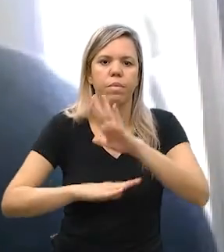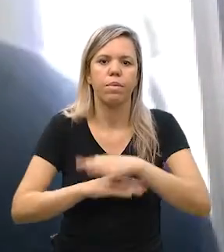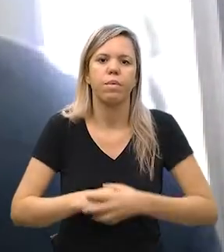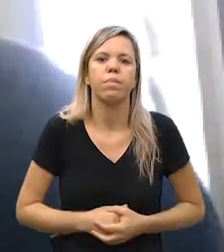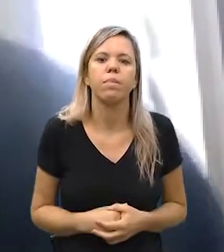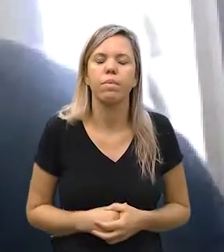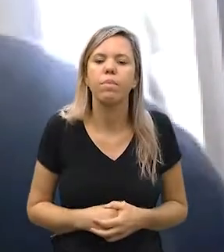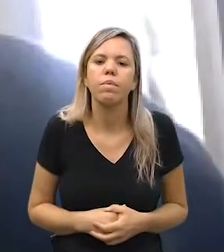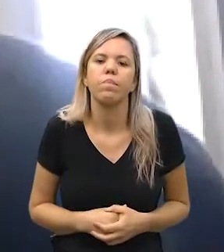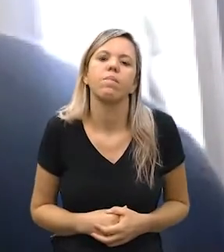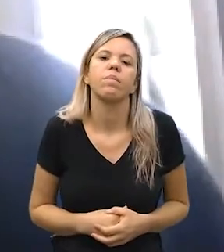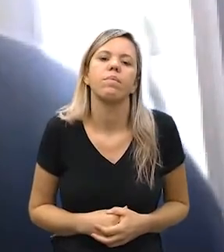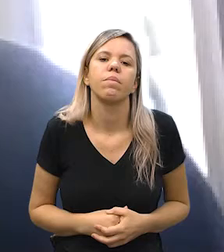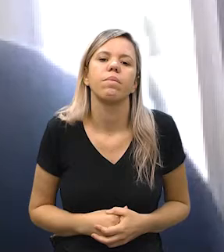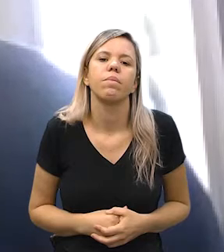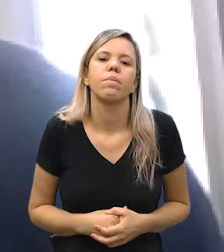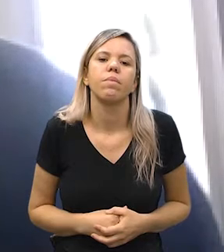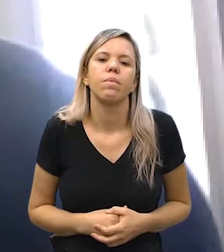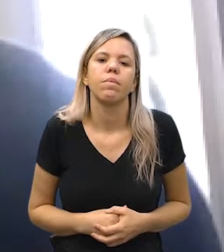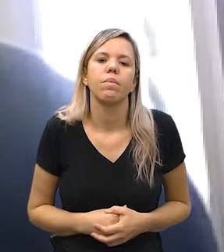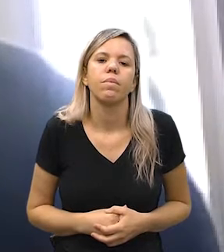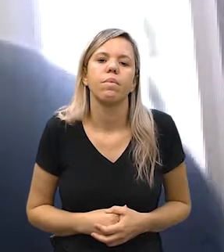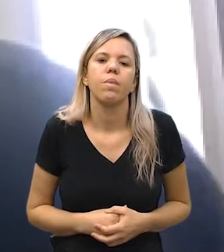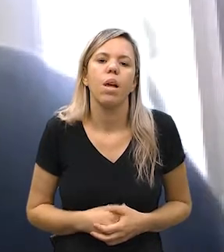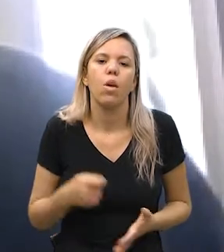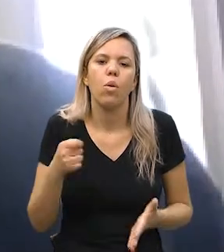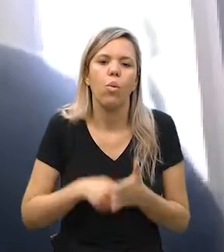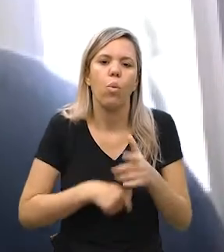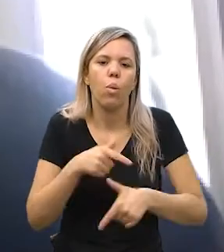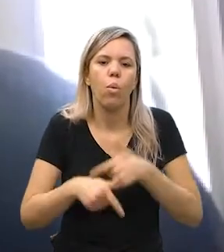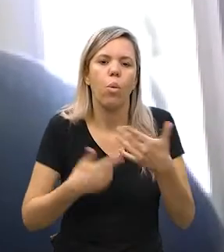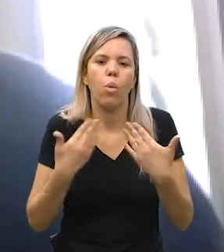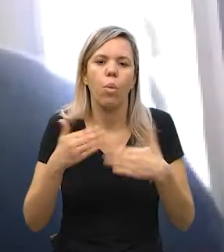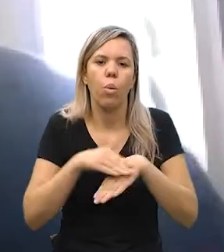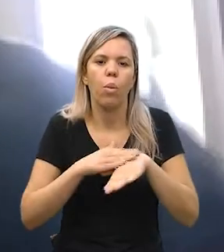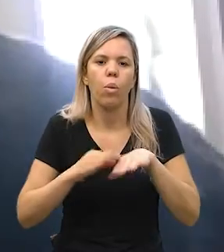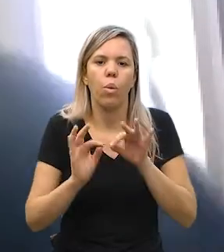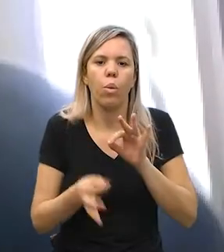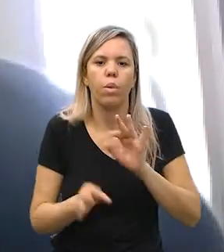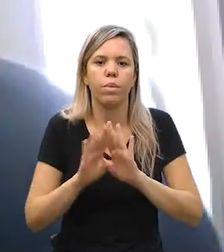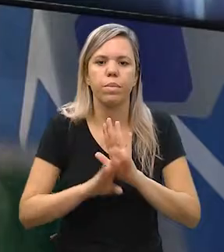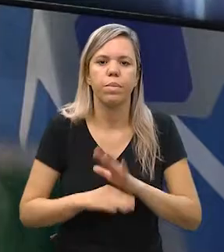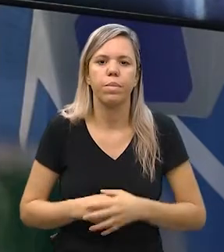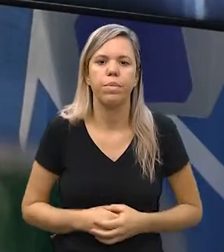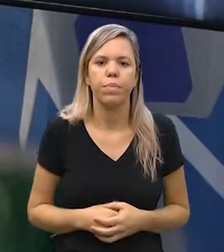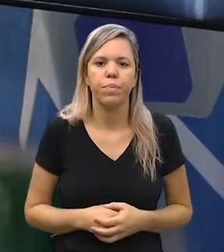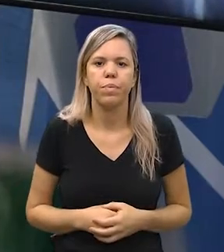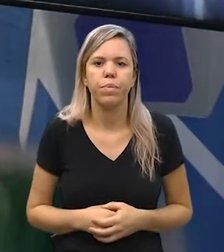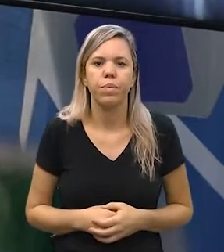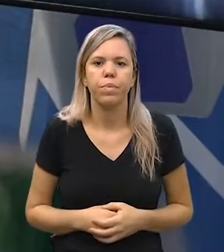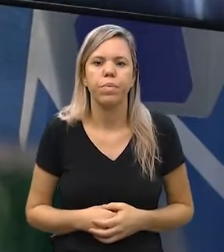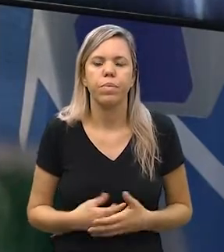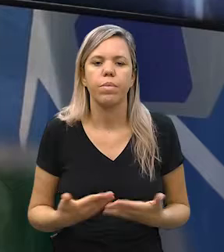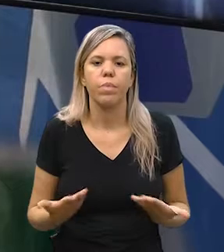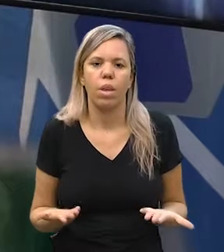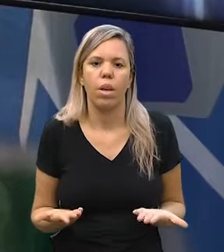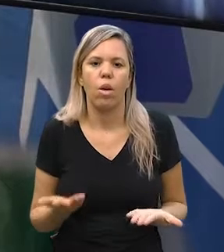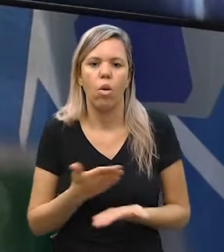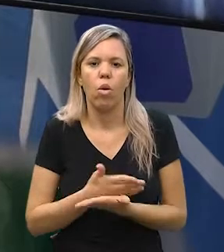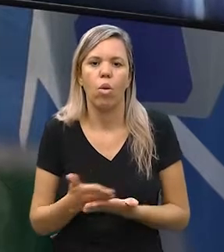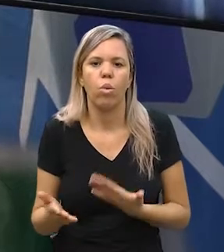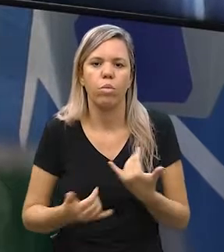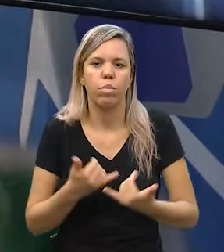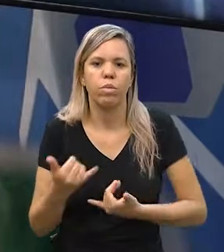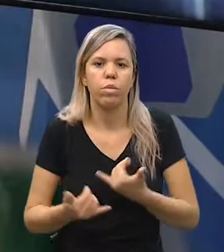Câmara. E foi mais uma aventura e mais uma empreitada que a gente vai conversar bastante aí ao longo do programa. É isso aí, é uma aventura que no fim das contas começou com